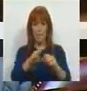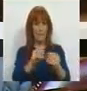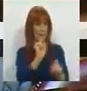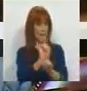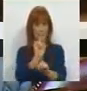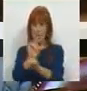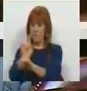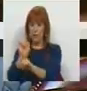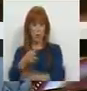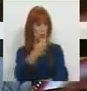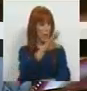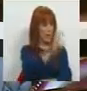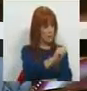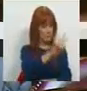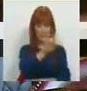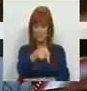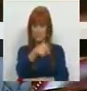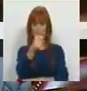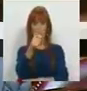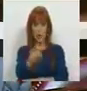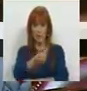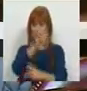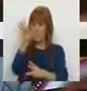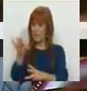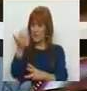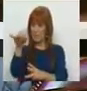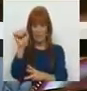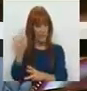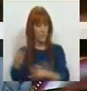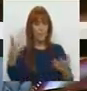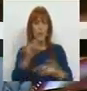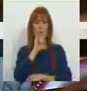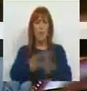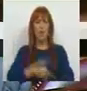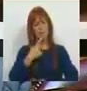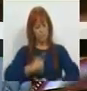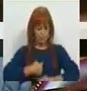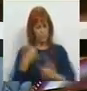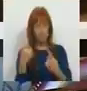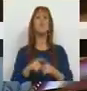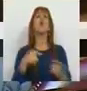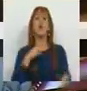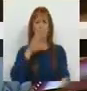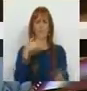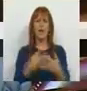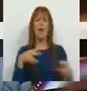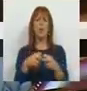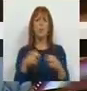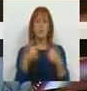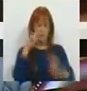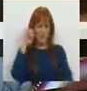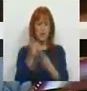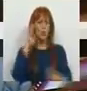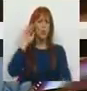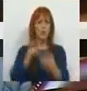mesma matéria pelo Partido Socialista, Bloco de Esquerda e PCP, podendo assim afirmar que estamos perante um problema que exige